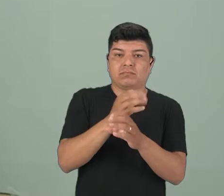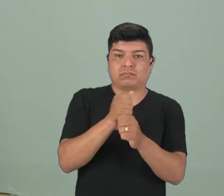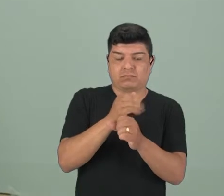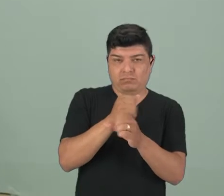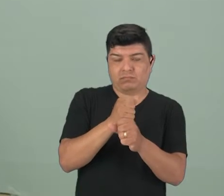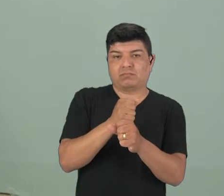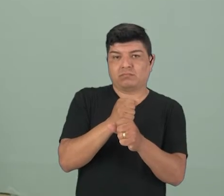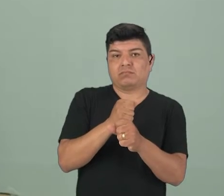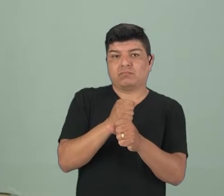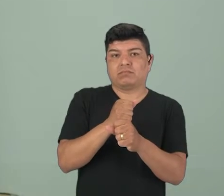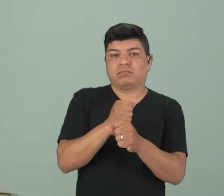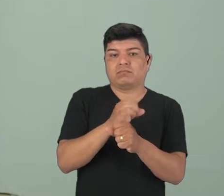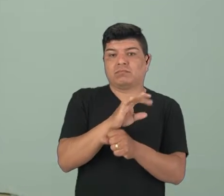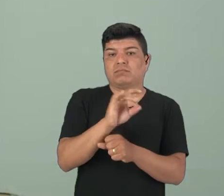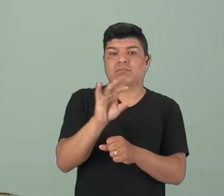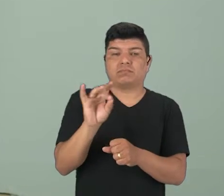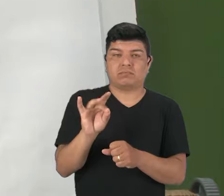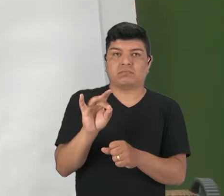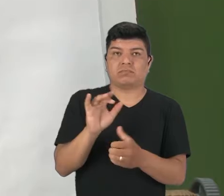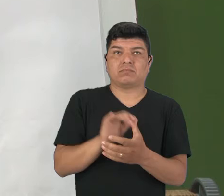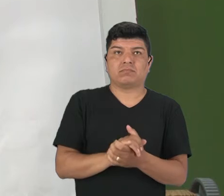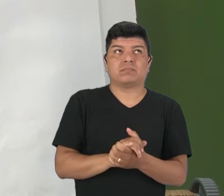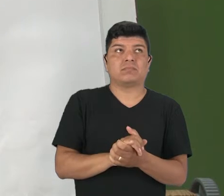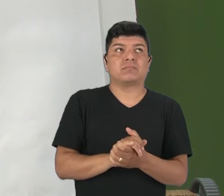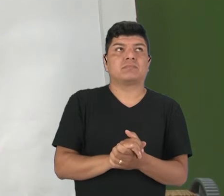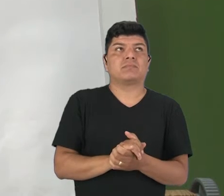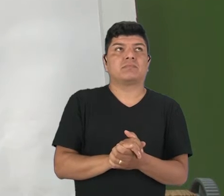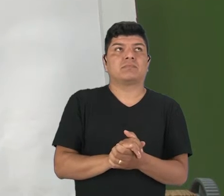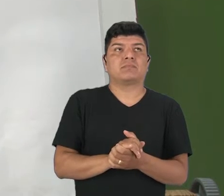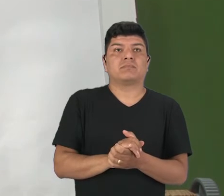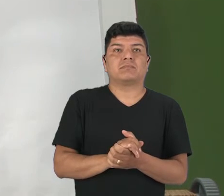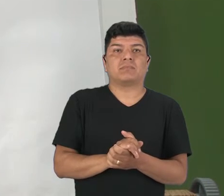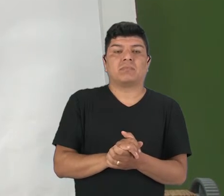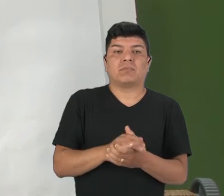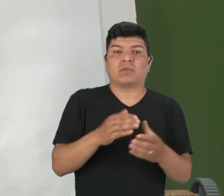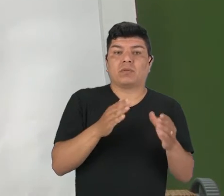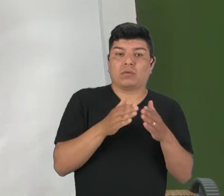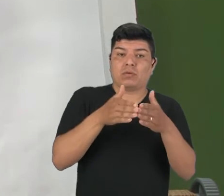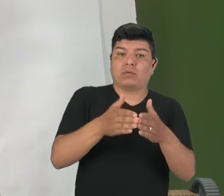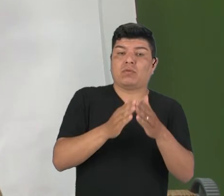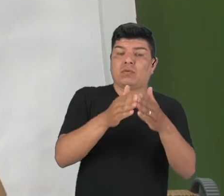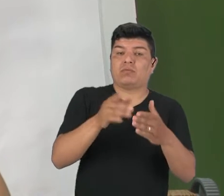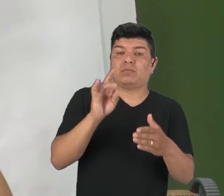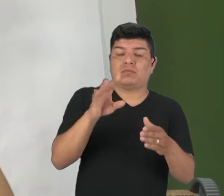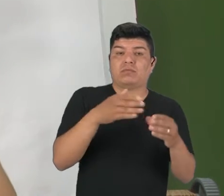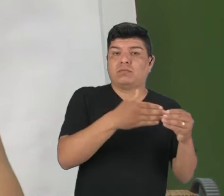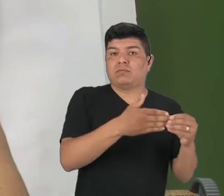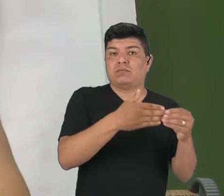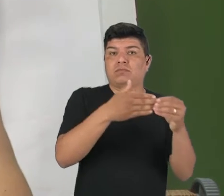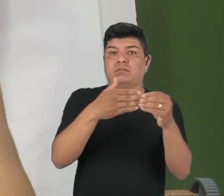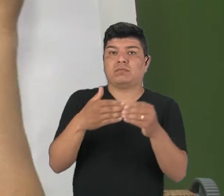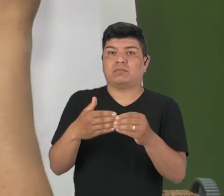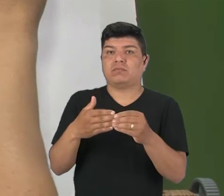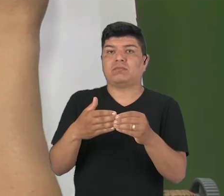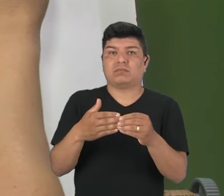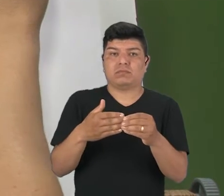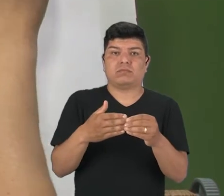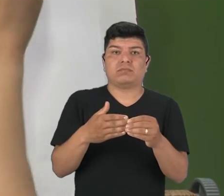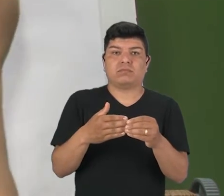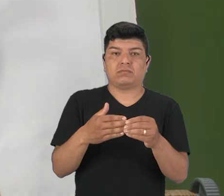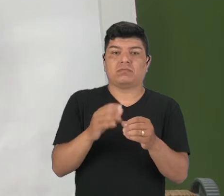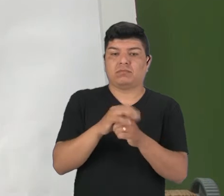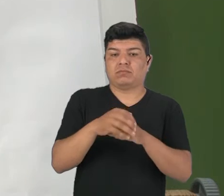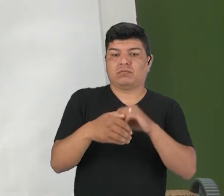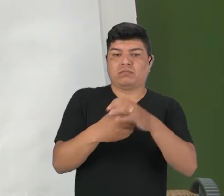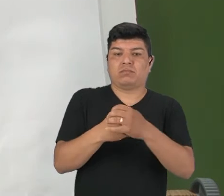mas um de cada vez. A regra é a seguinte, ó, o barco só pode levar um dos três na travessia, ou o lobo, a cabra ou o